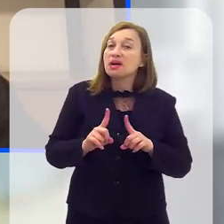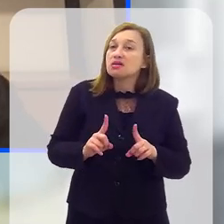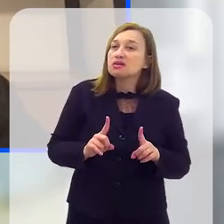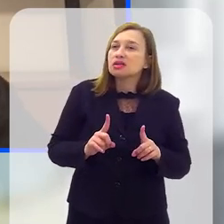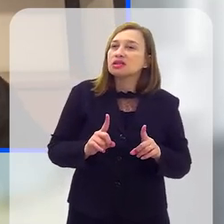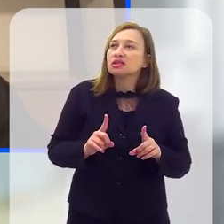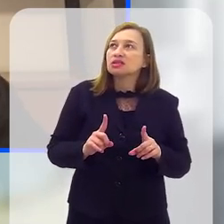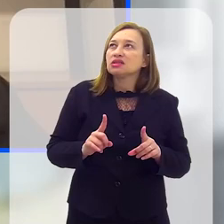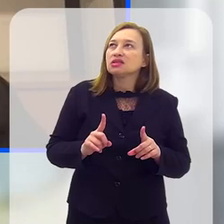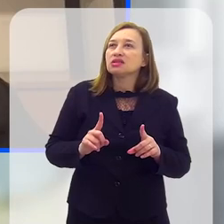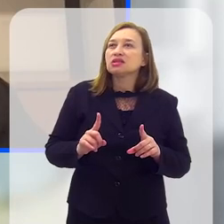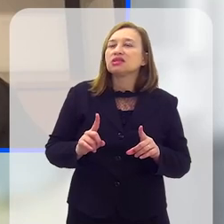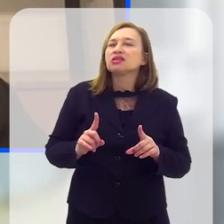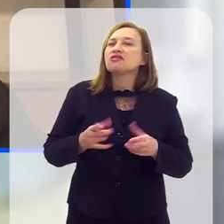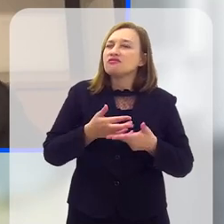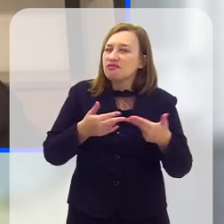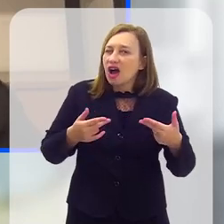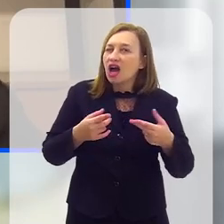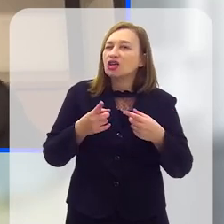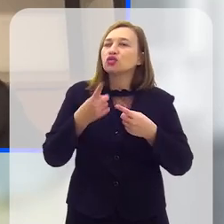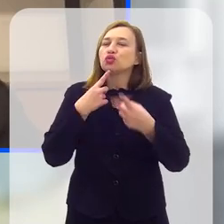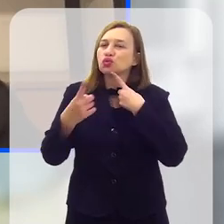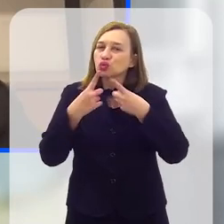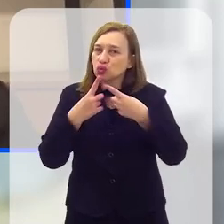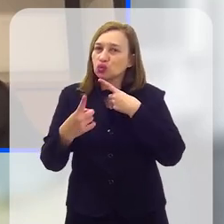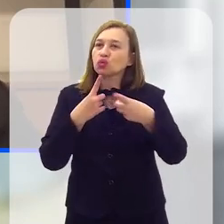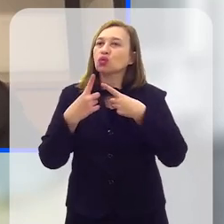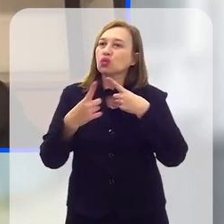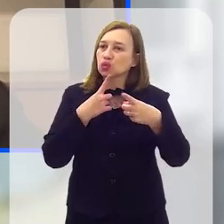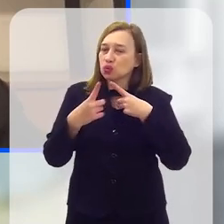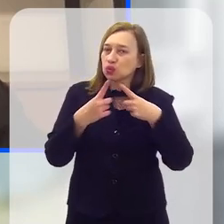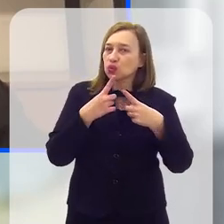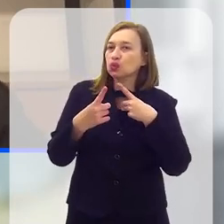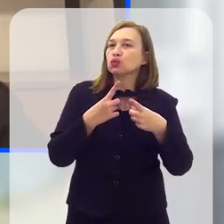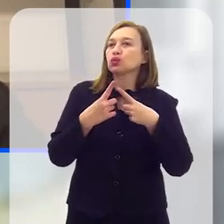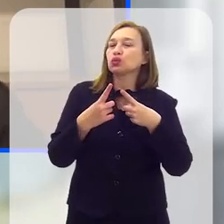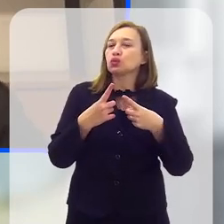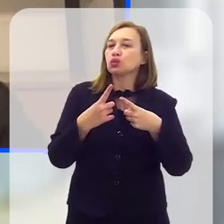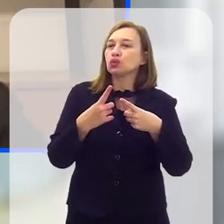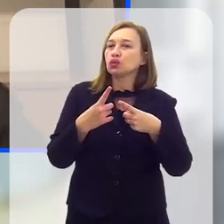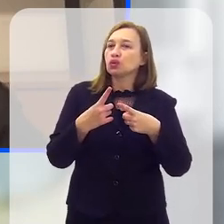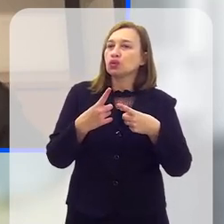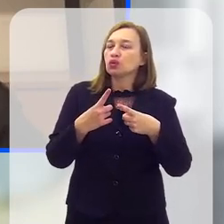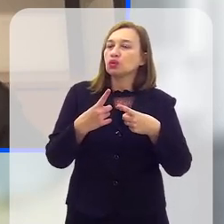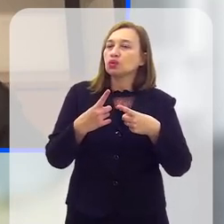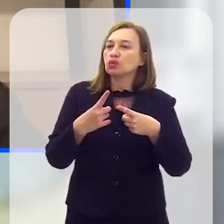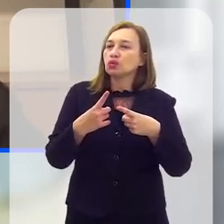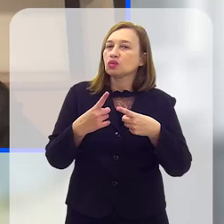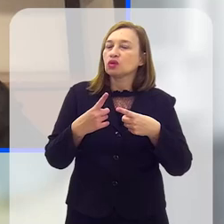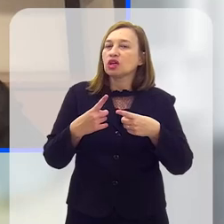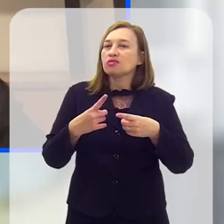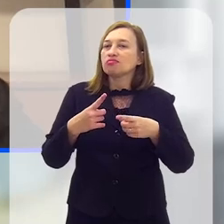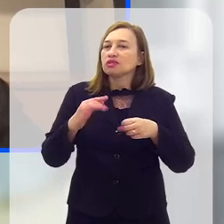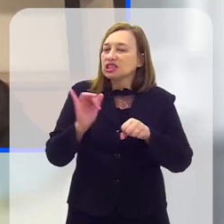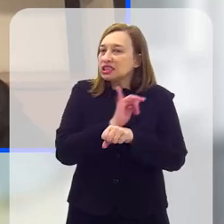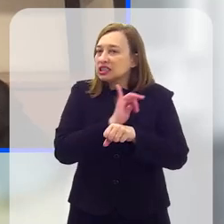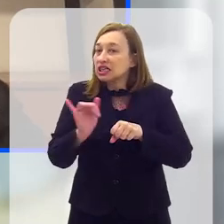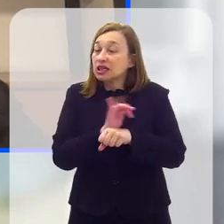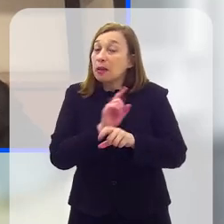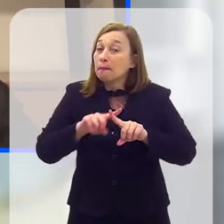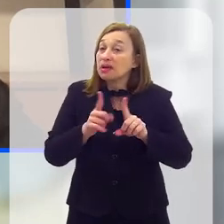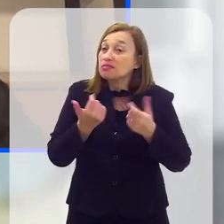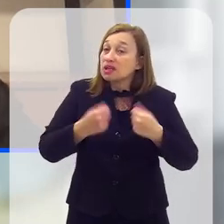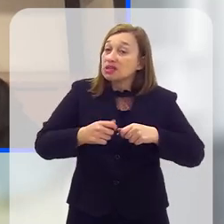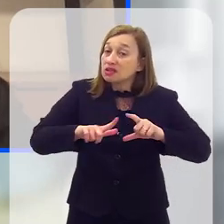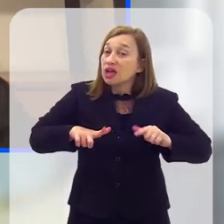pessoas. Mas ainda tem muitas discussões para serem feitas, ainda tem muito chão para a gente caminhar. Mas é